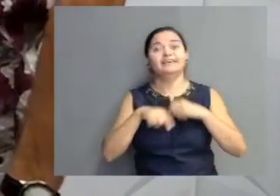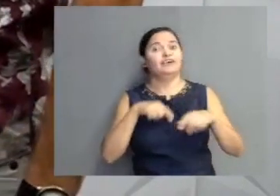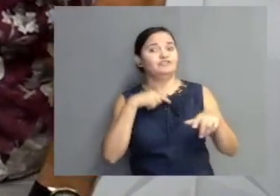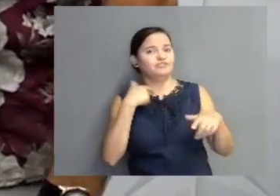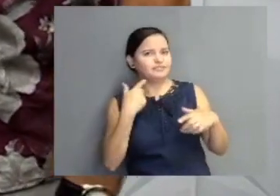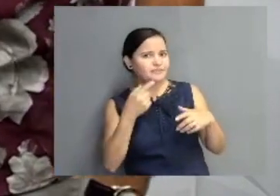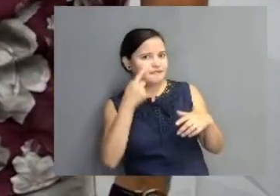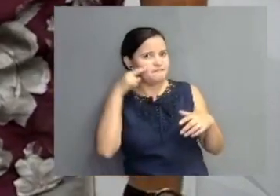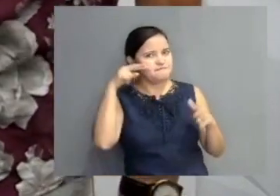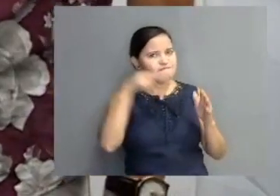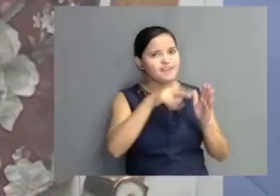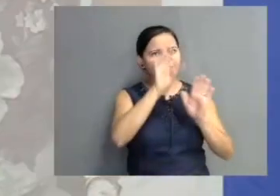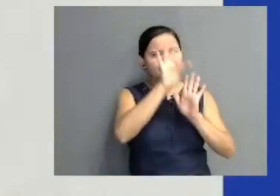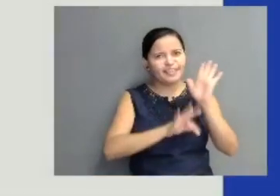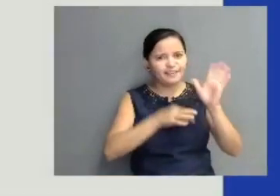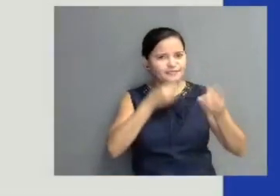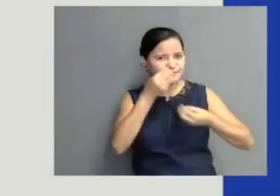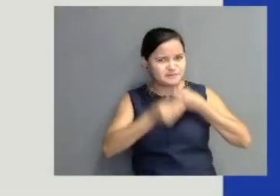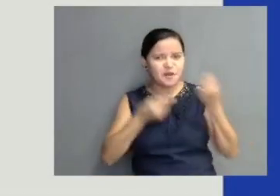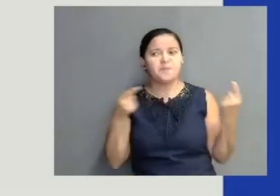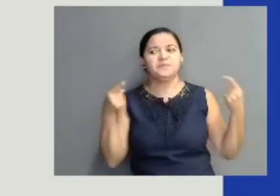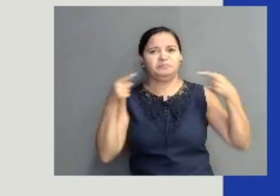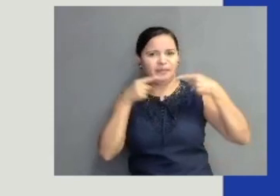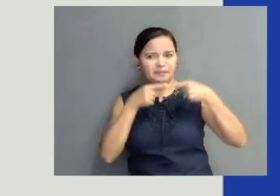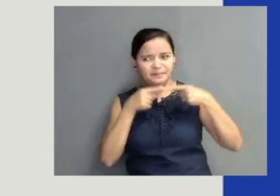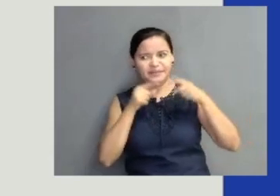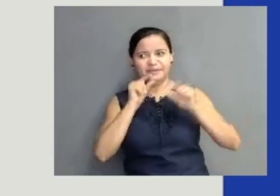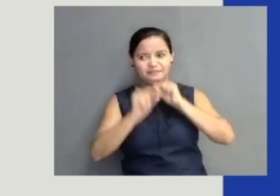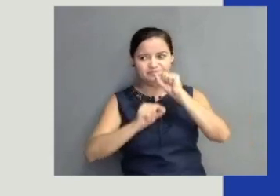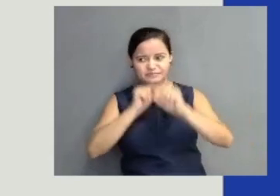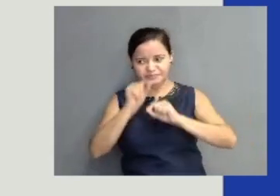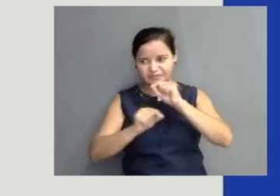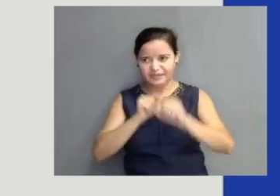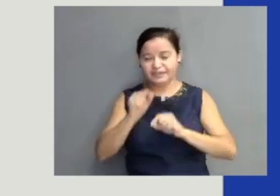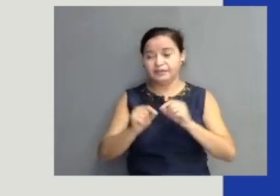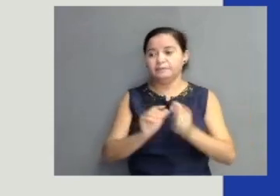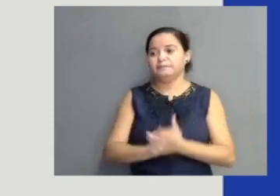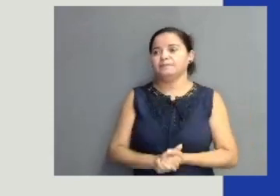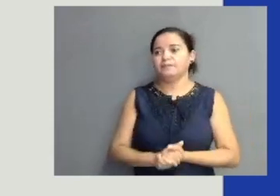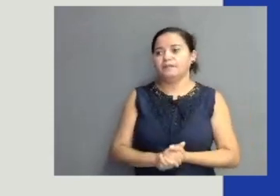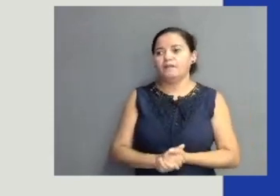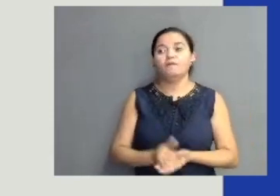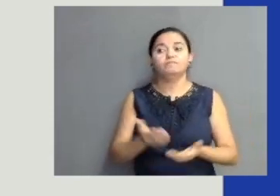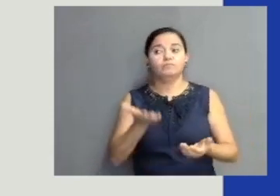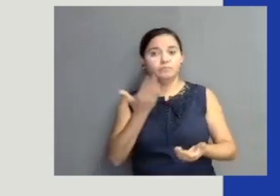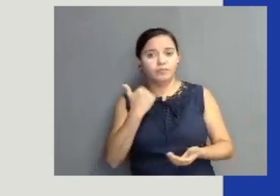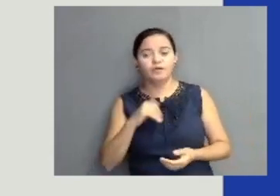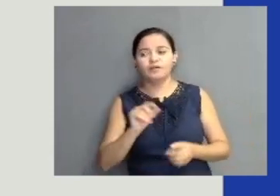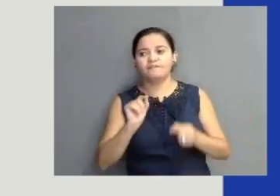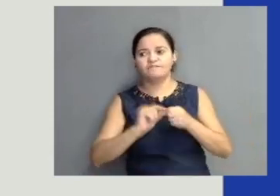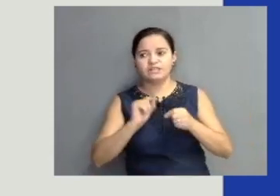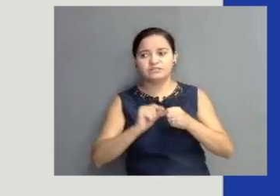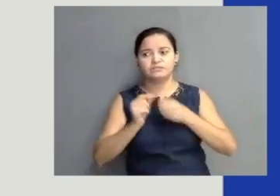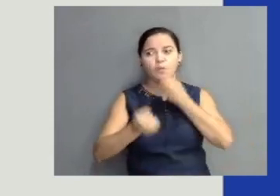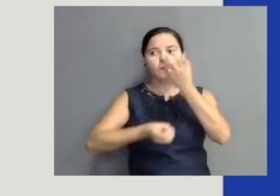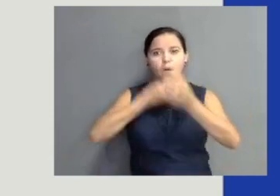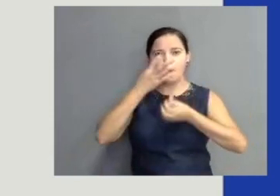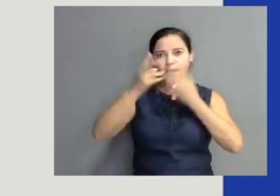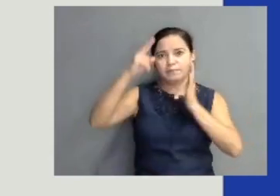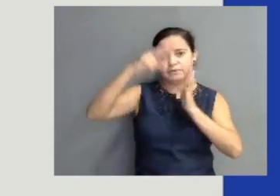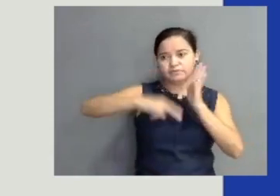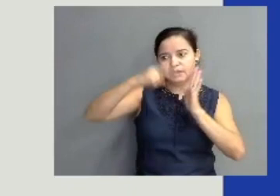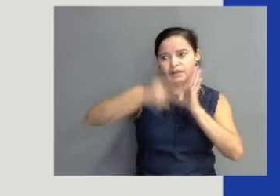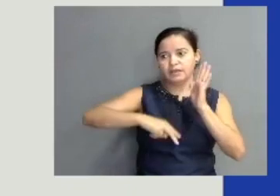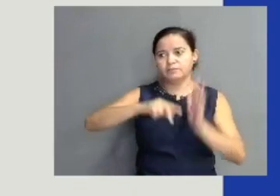cima desse texto. Vamos voltar aqui para a nossa telinha. Vamos construir um glossário do poema que lemos, né? Mas o que